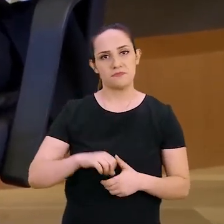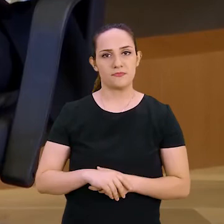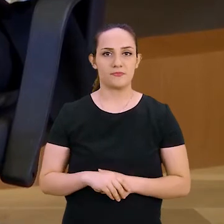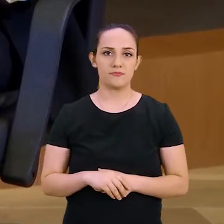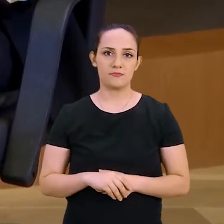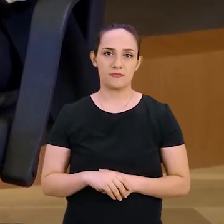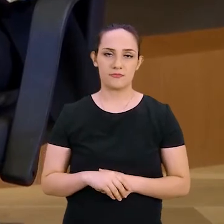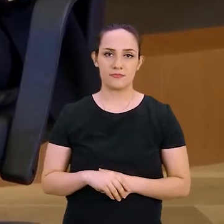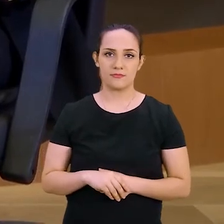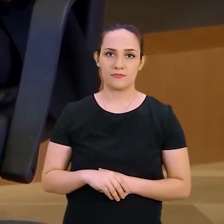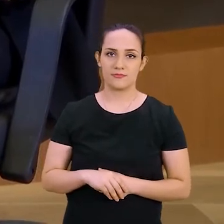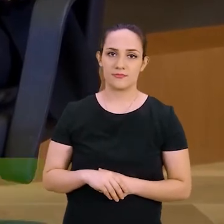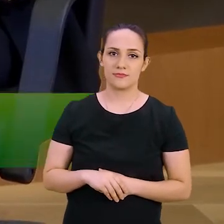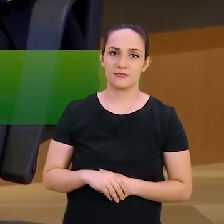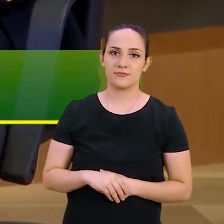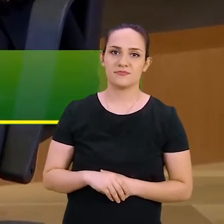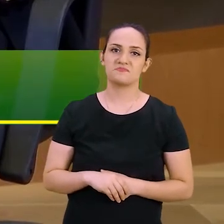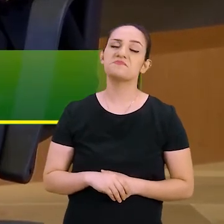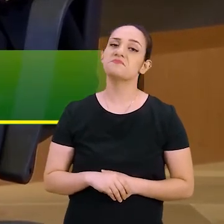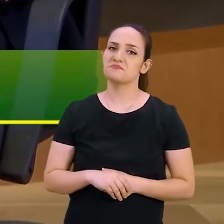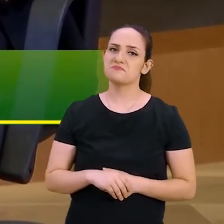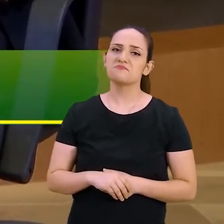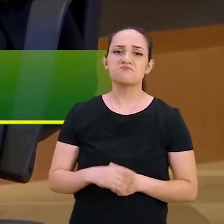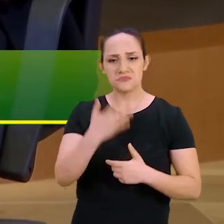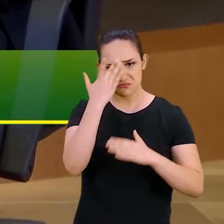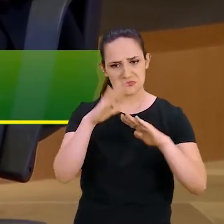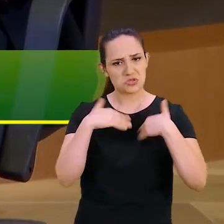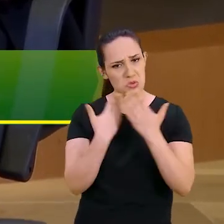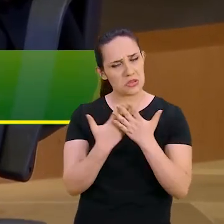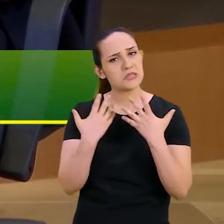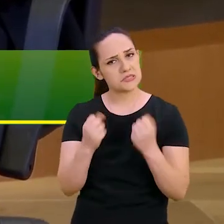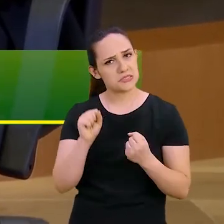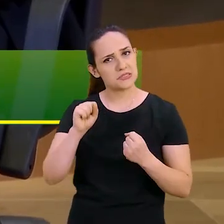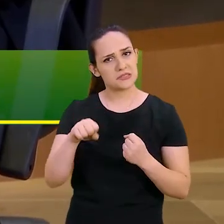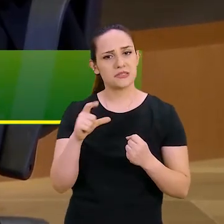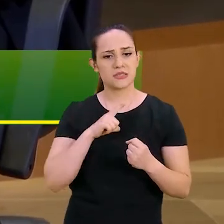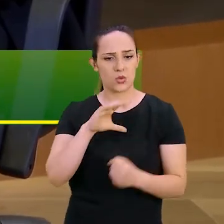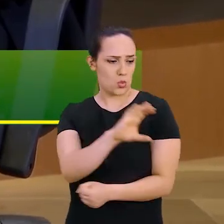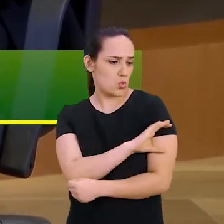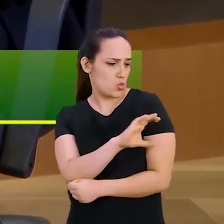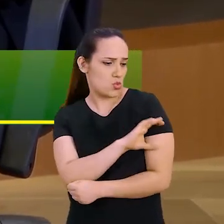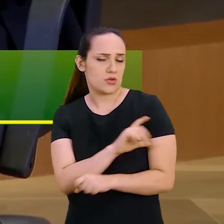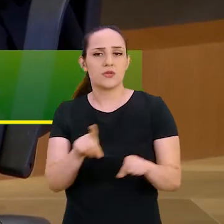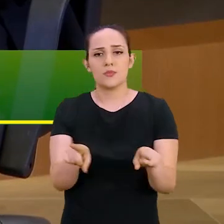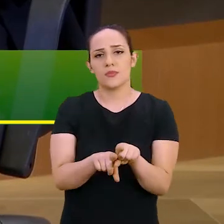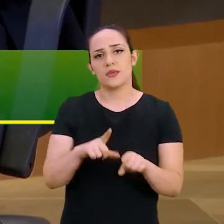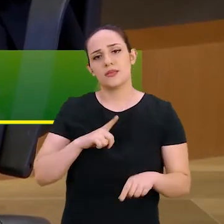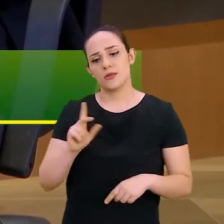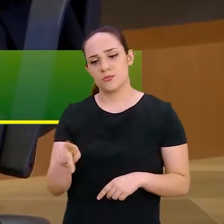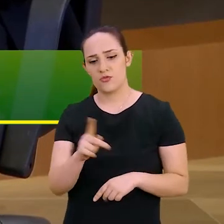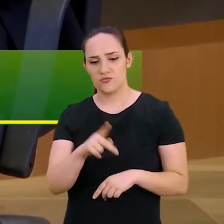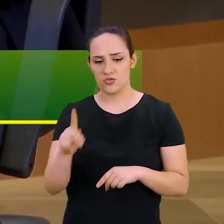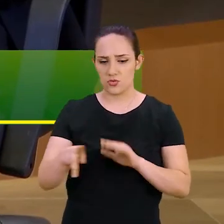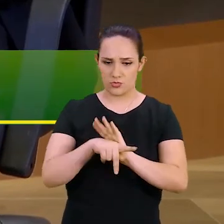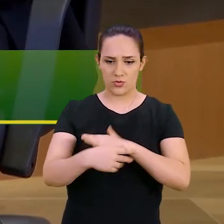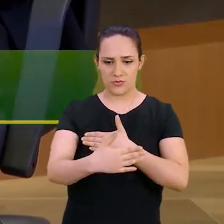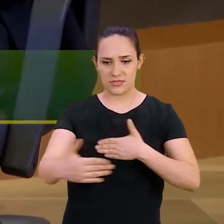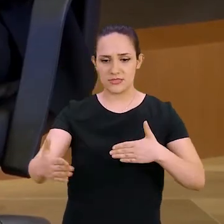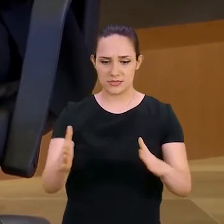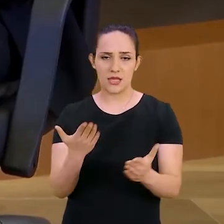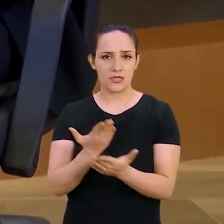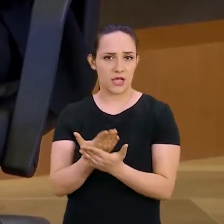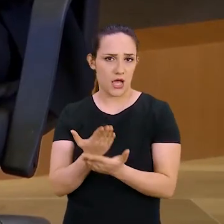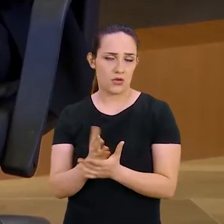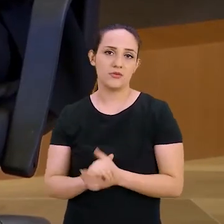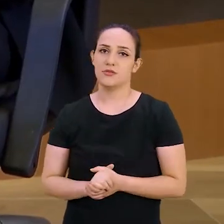muito boas, muito. A recepção tem sido acolhedora, existe a participação dos coordenadores, dos professores